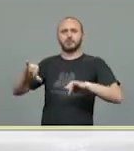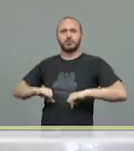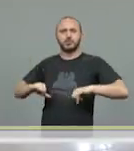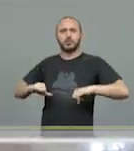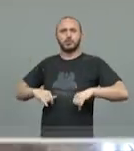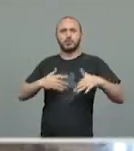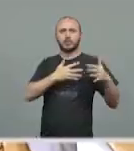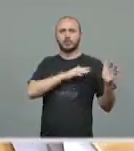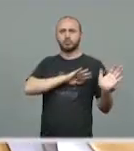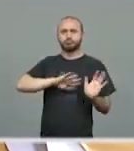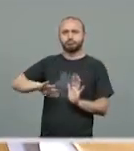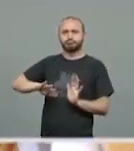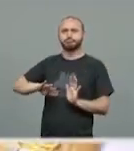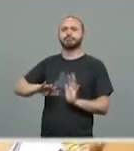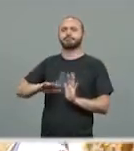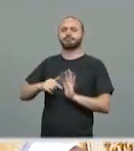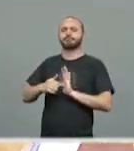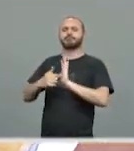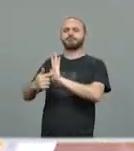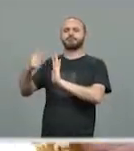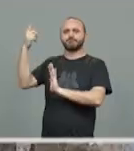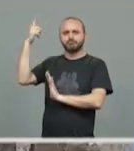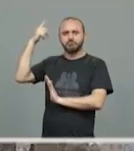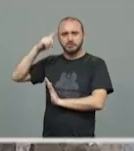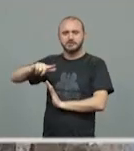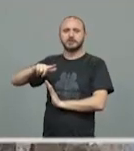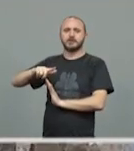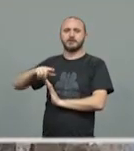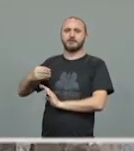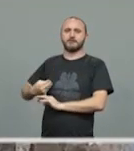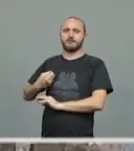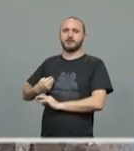e passaram por ela sem negar a Deus.